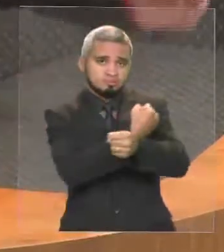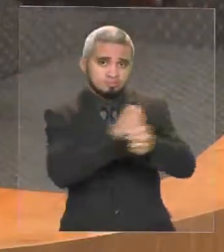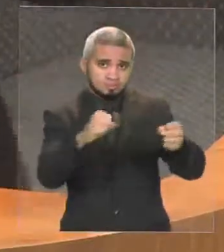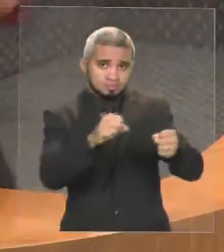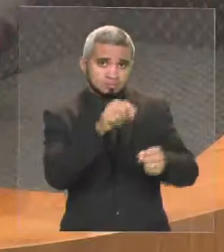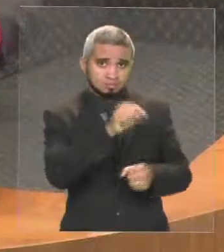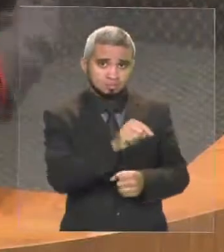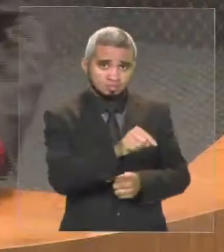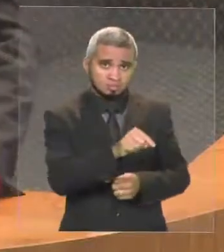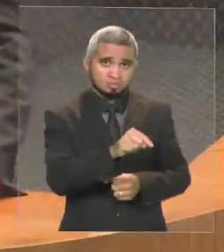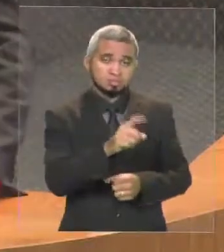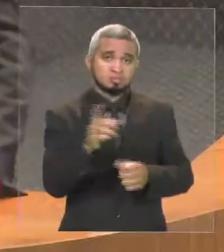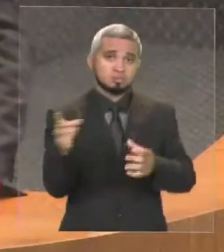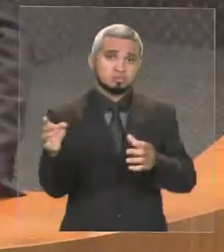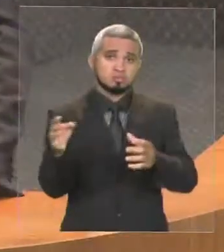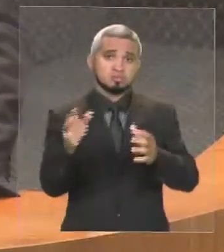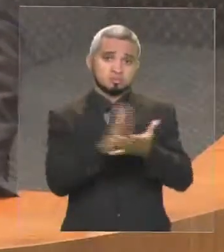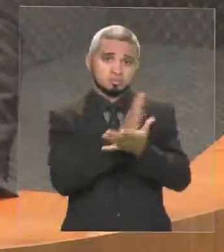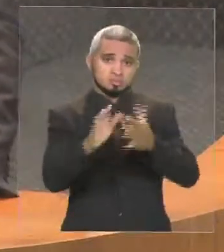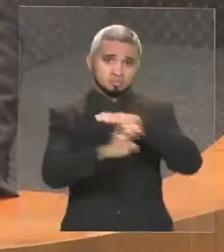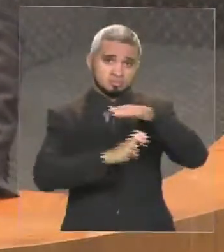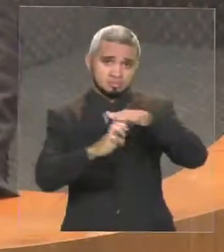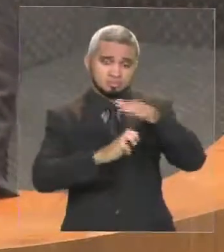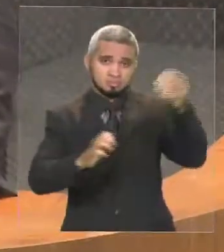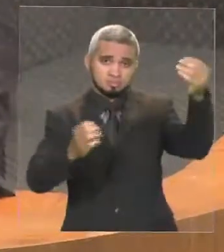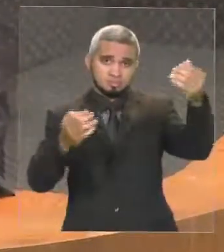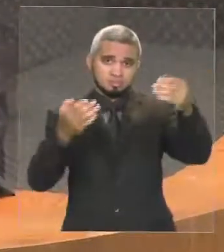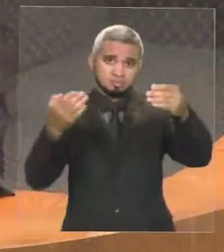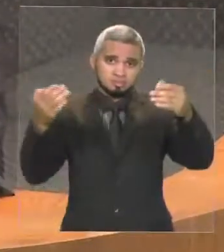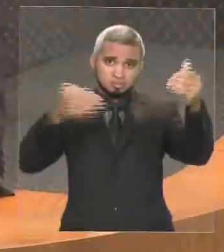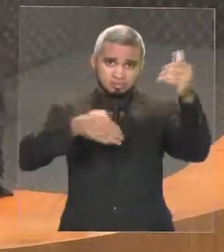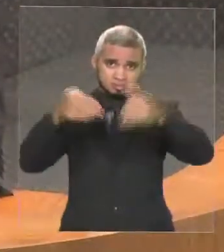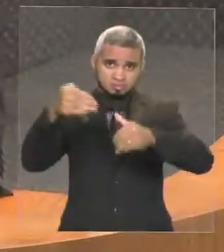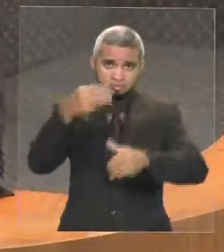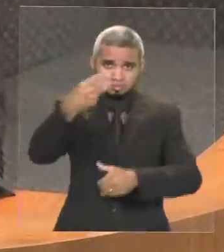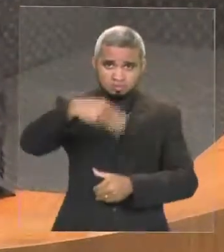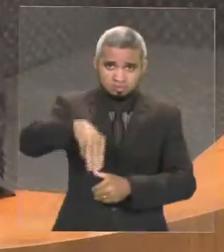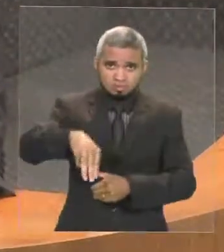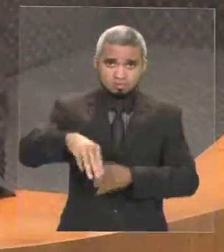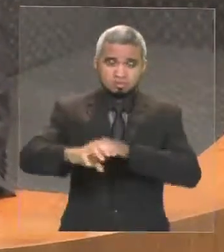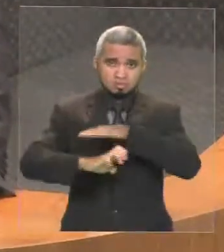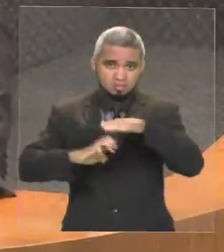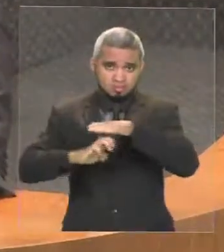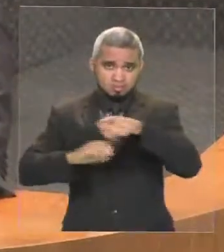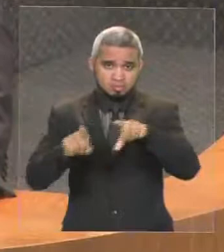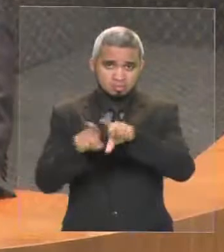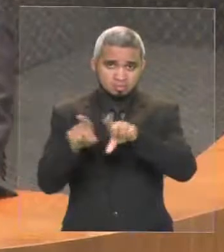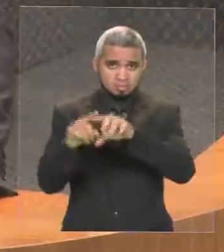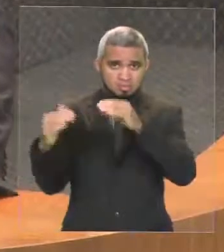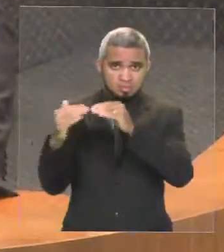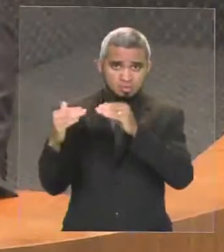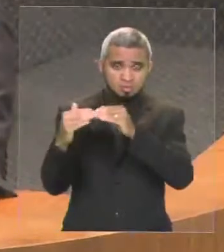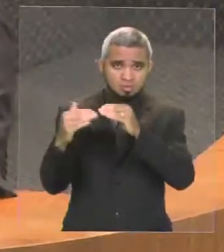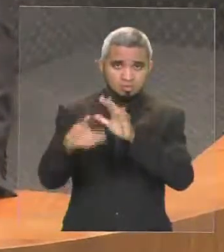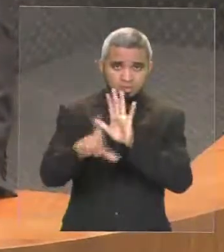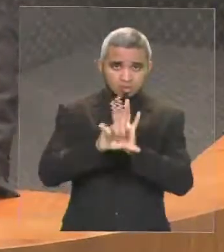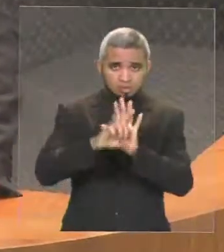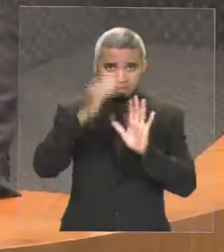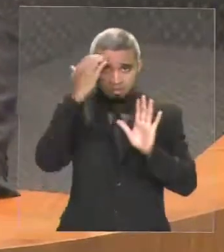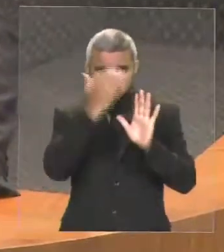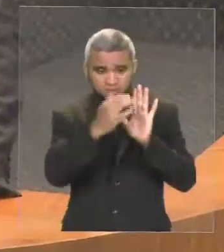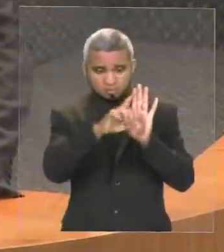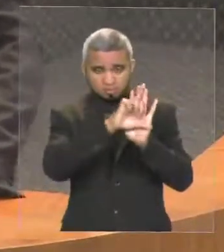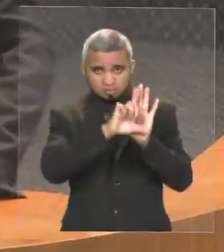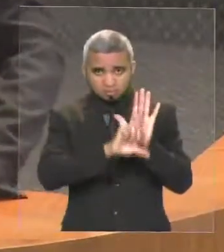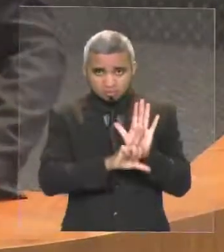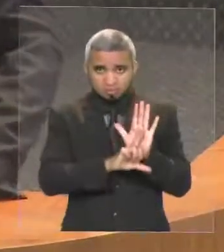os que vierem para o estado do Maranhão, os que se adequarem, qualquer empresa que se adequar à lei, será feito de